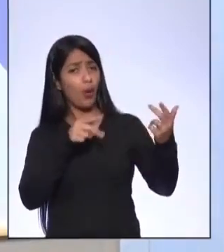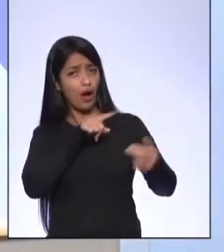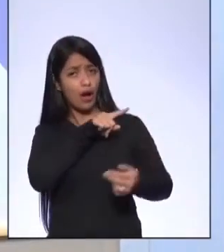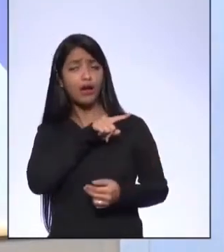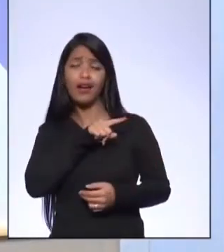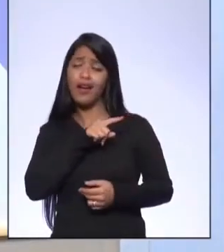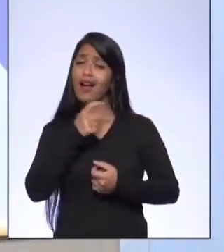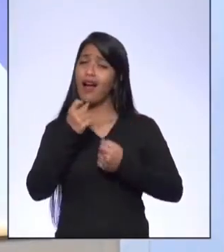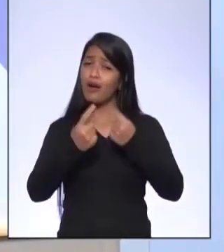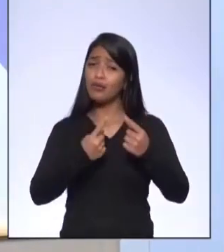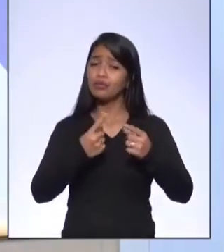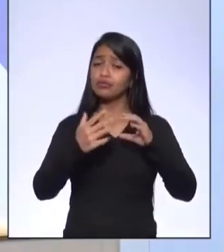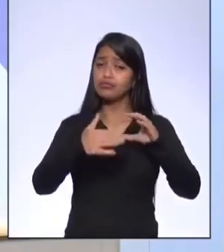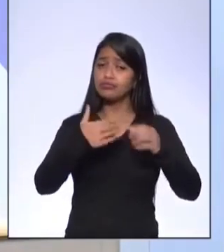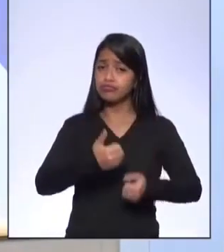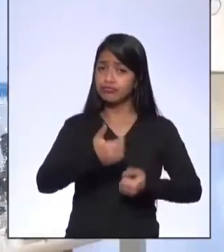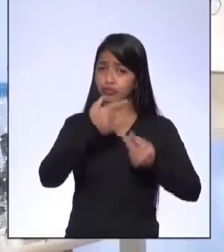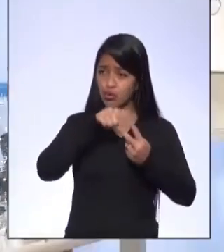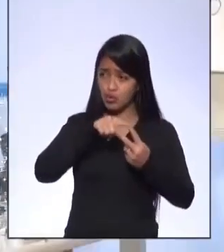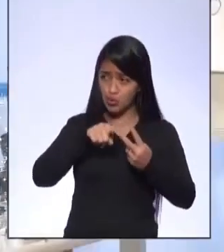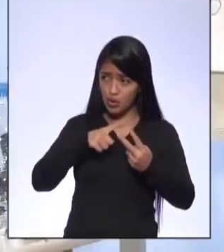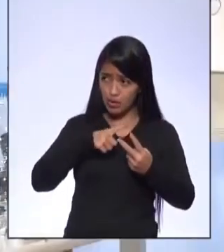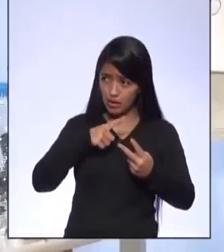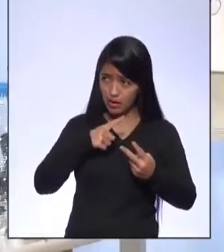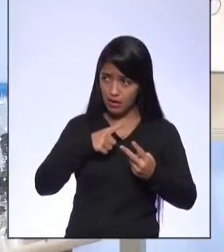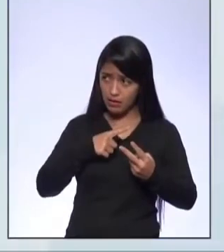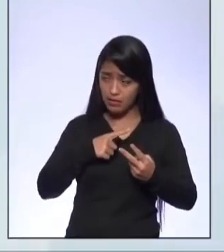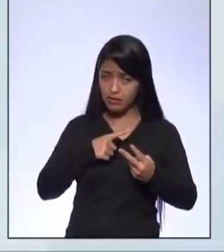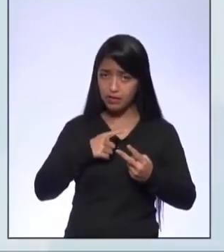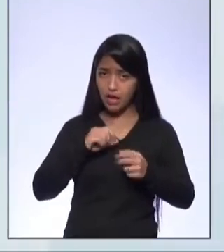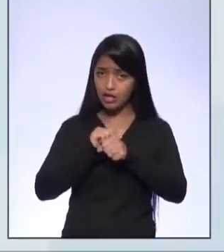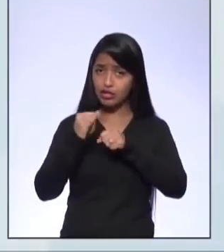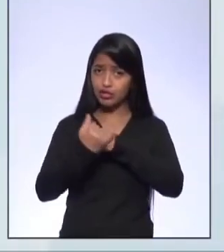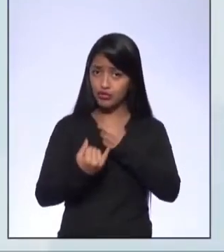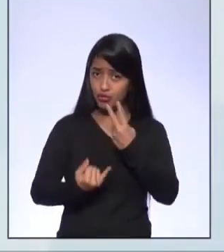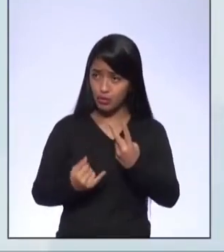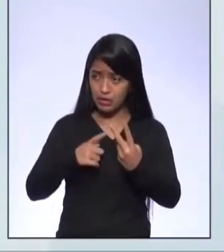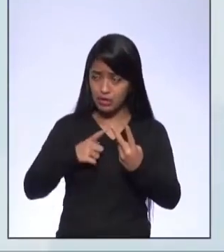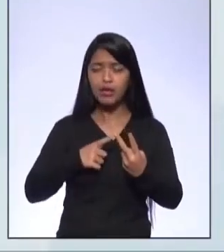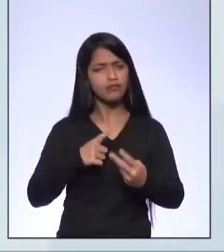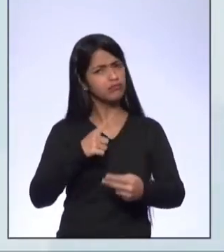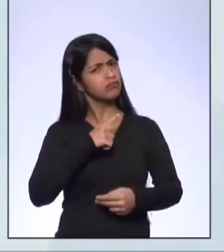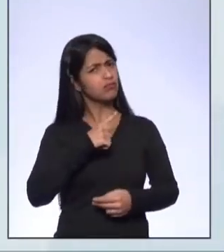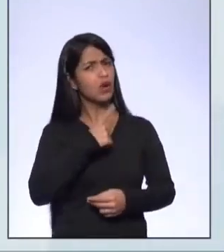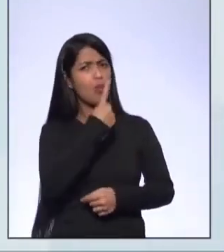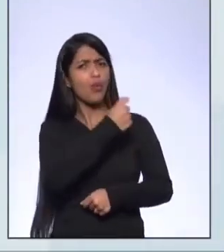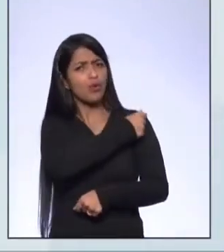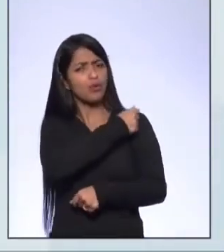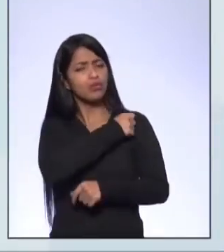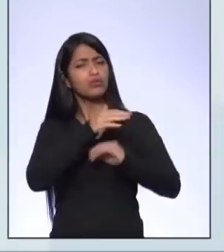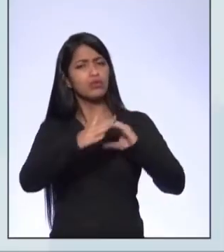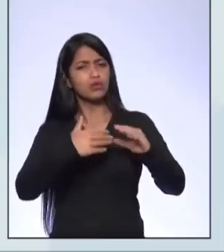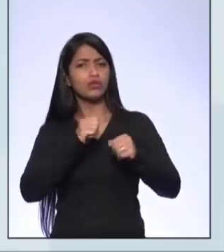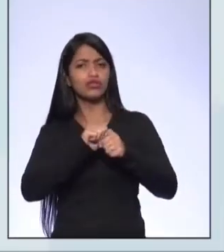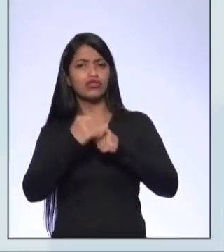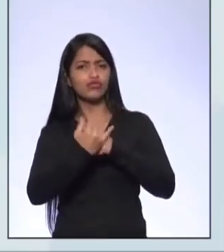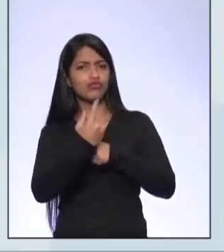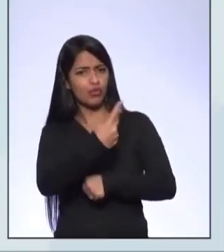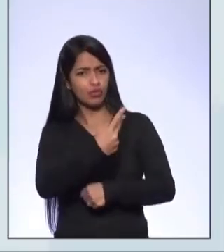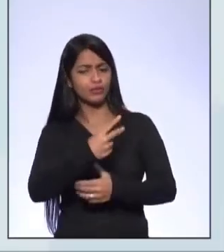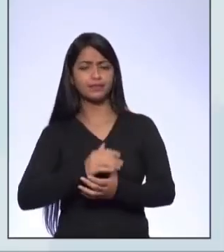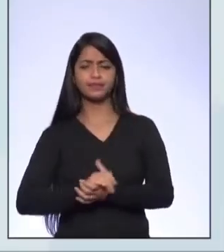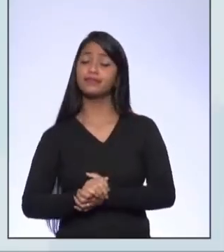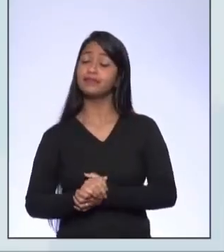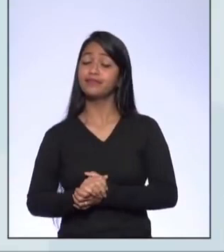and fast. Então, ótimo, tá de parabéns. Vamos ver agora mais algumas frases agora com a chita, que a maioria de vocês já colocaram a chita,